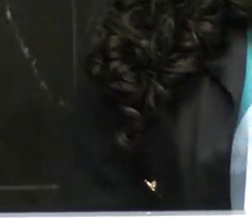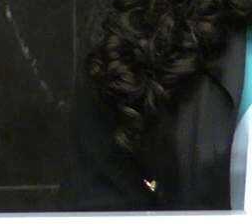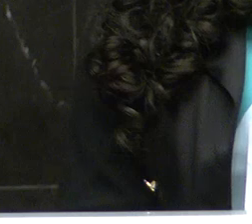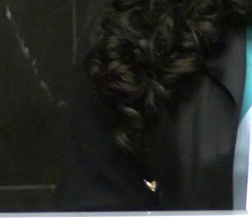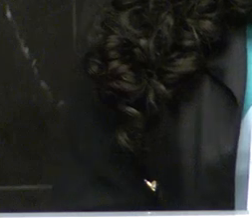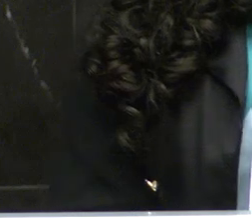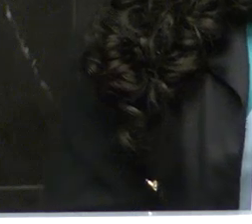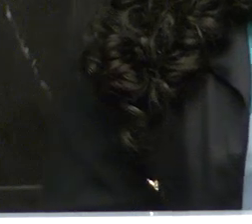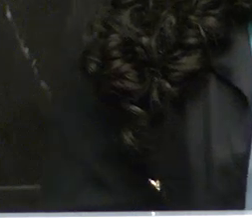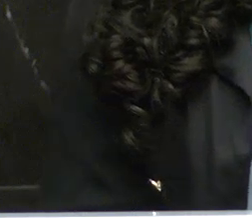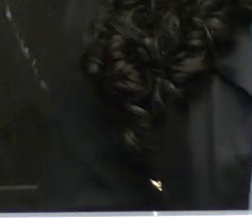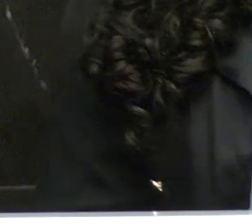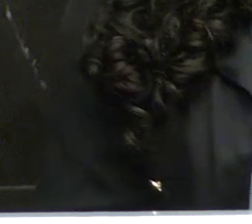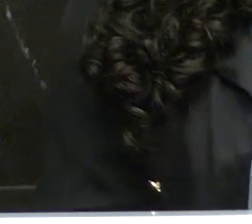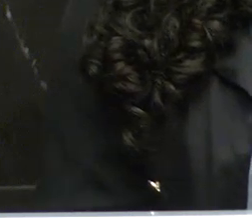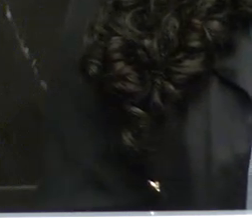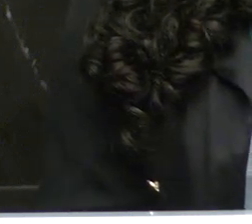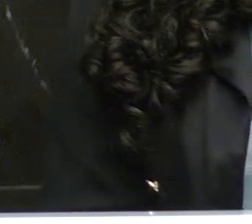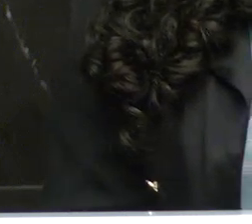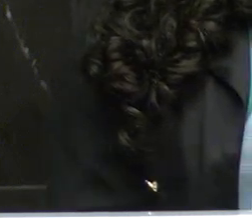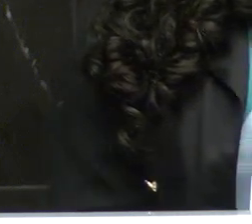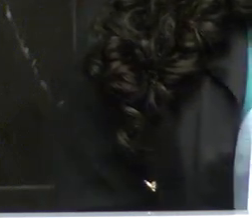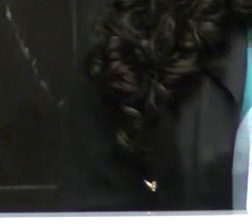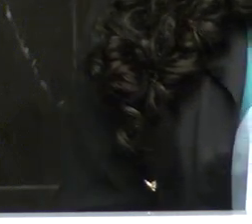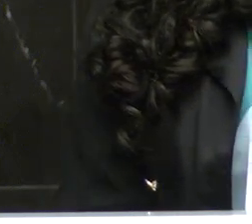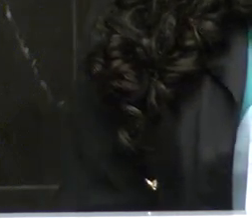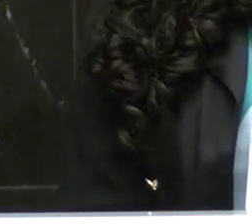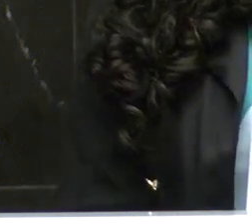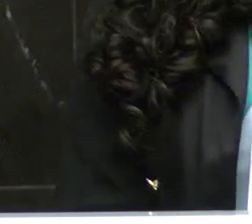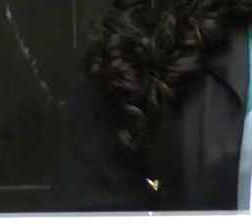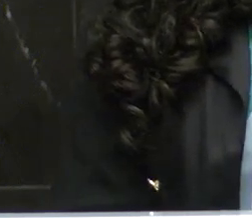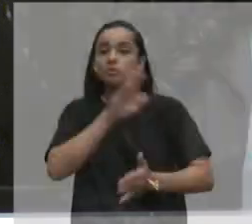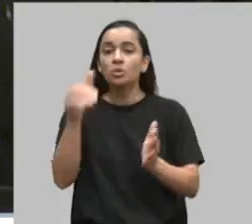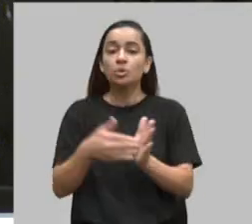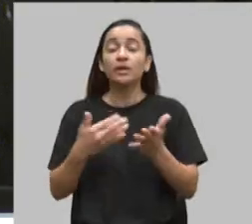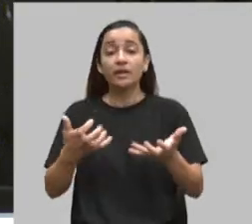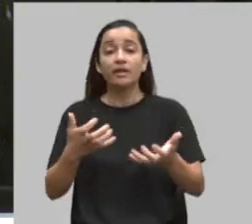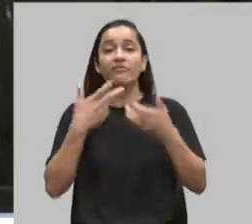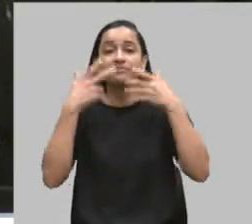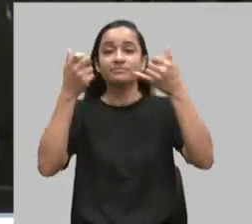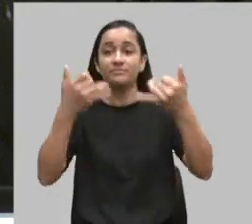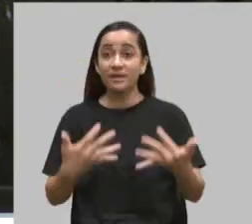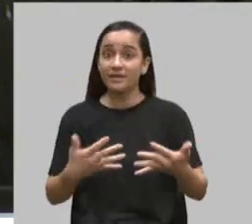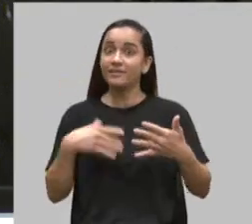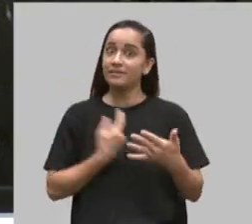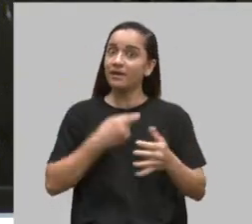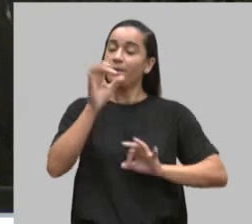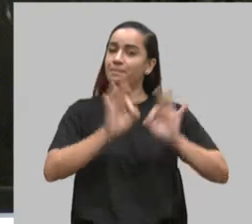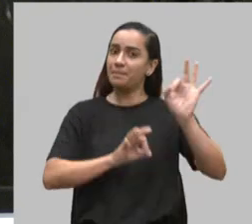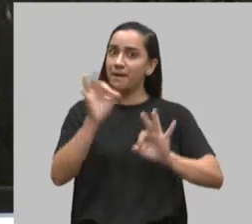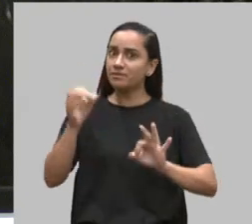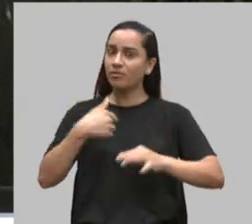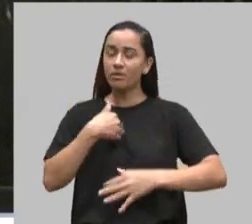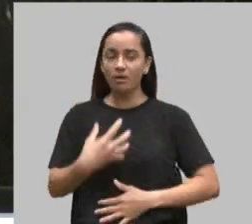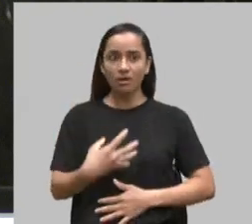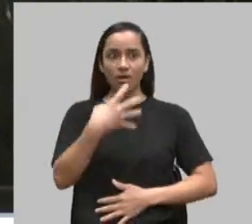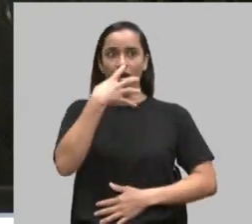modificações que ele gostaria de fazer então foi uma preparação que eu fiquei realmente abismada